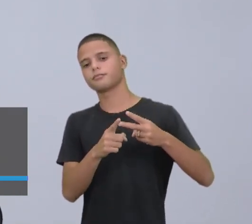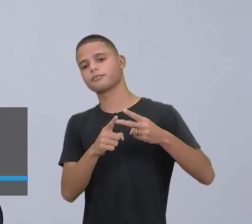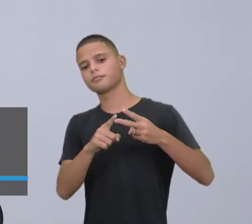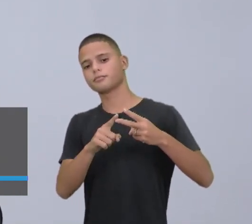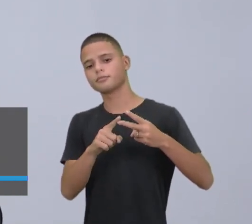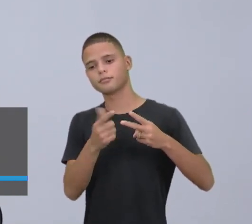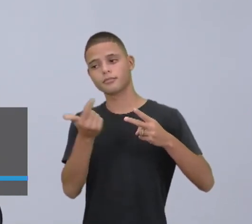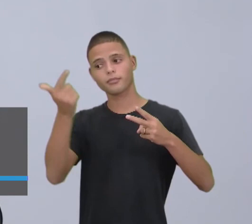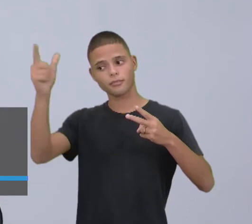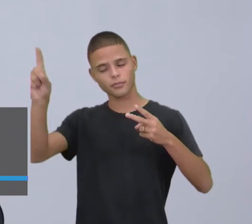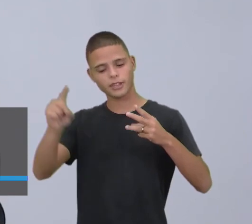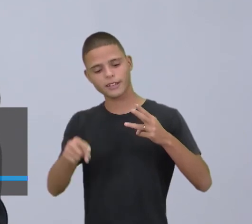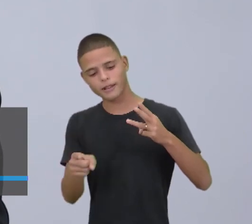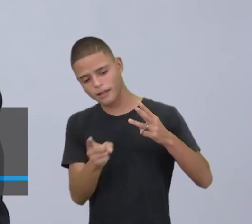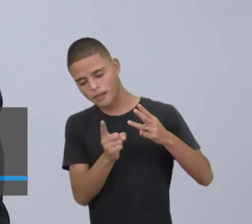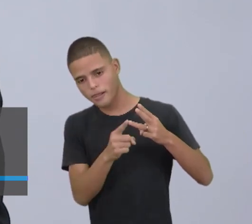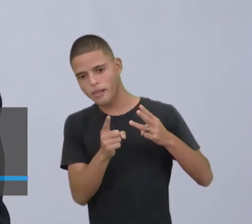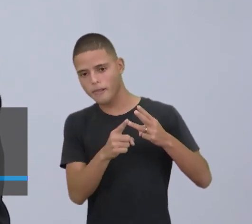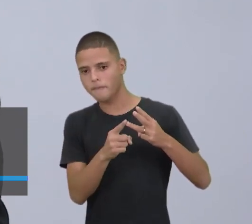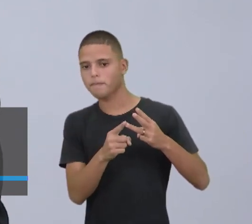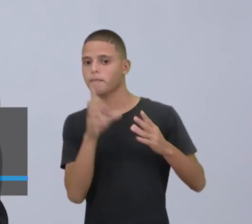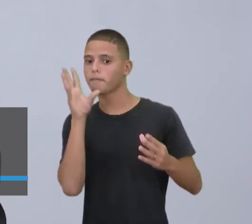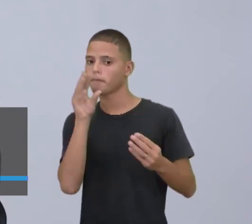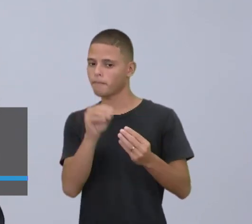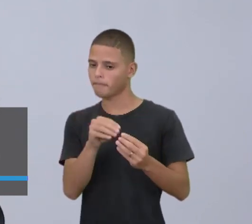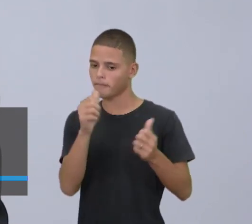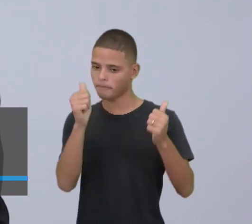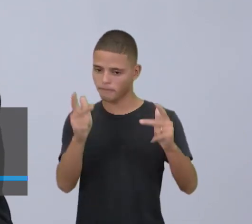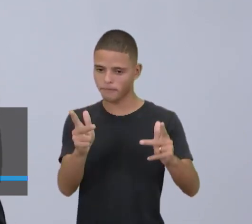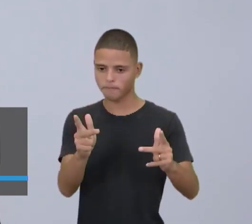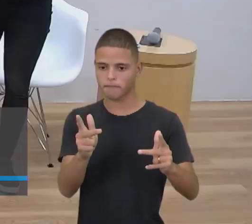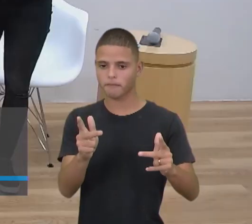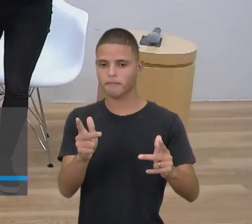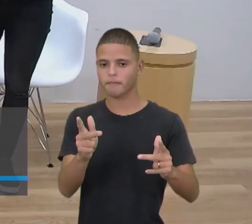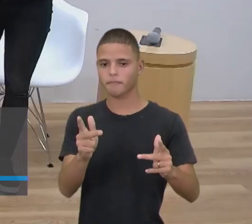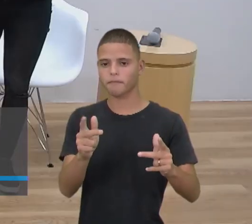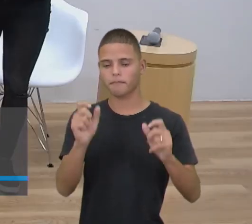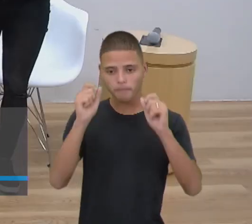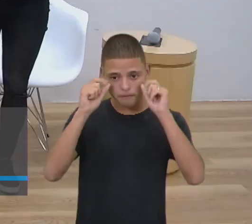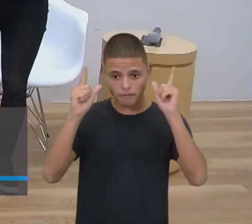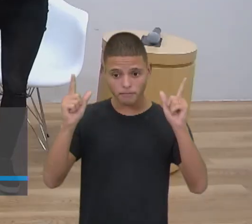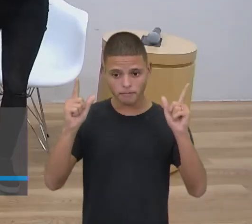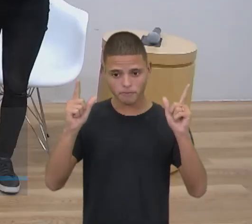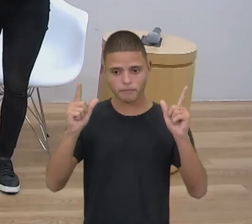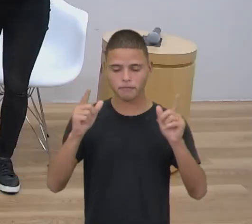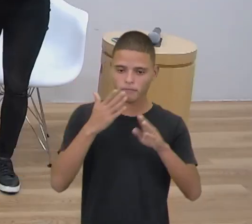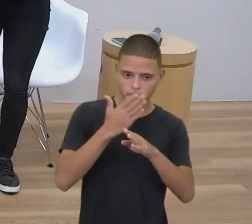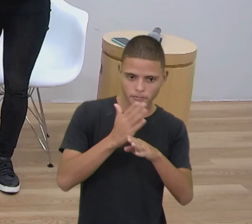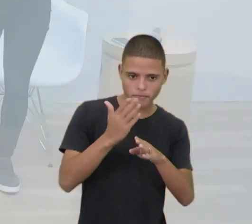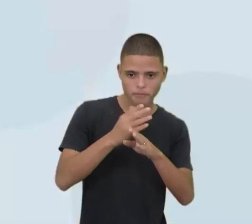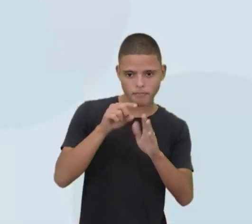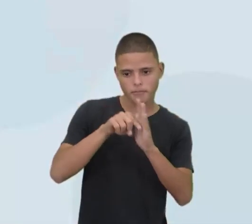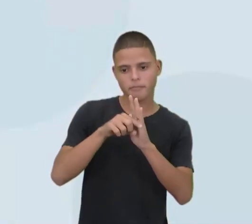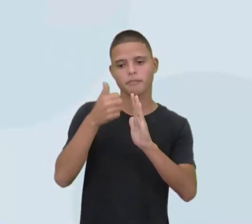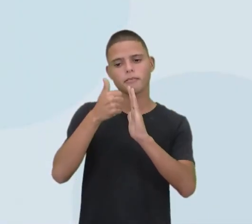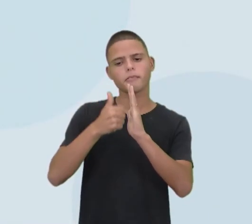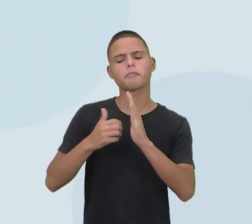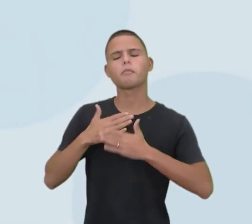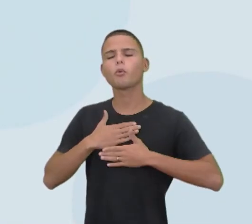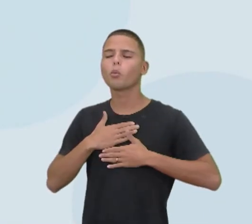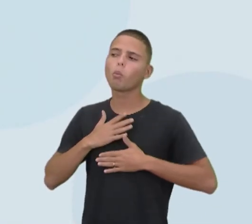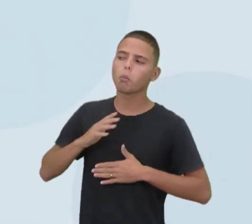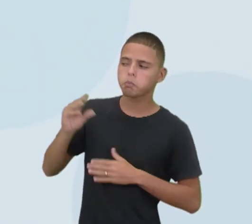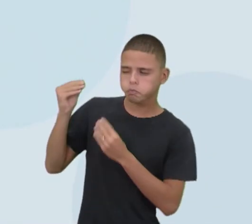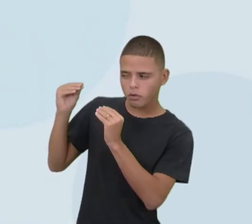essa semana, e para a próxima semana a gente vai ter mais um aí, tá bom? Fiquem ligadinhos, façam aí a análise da nossa aula, se você